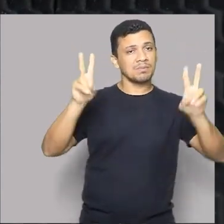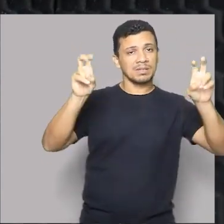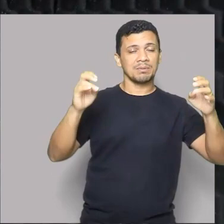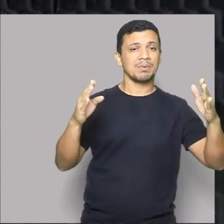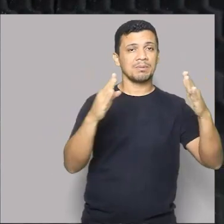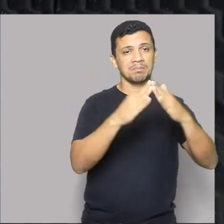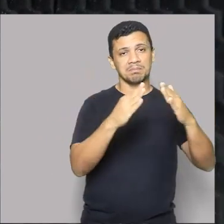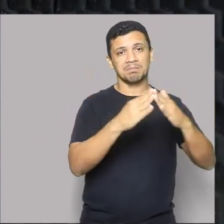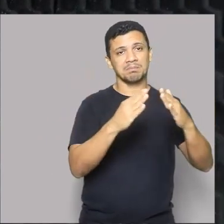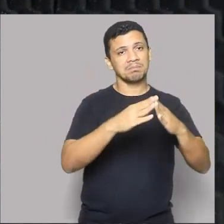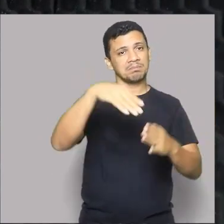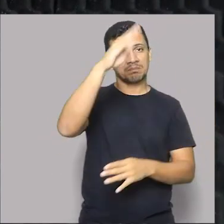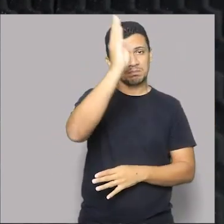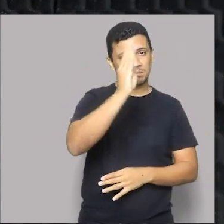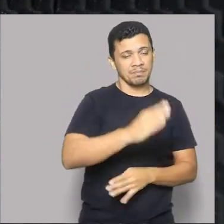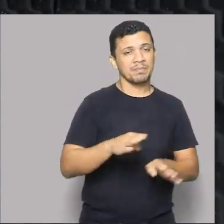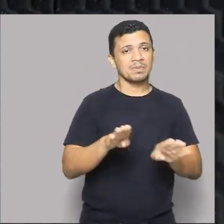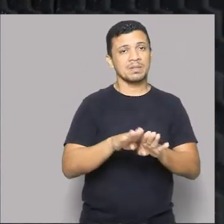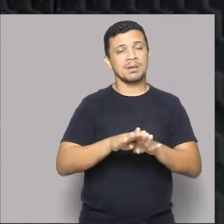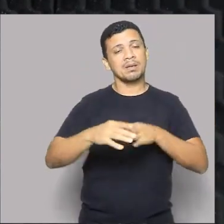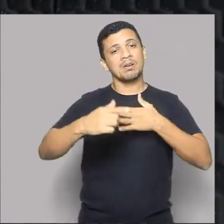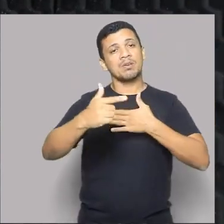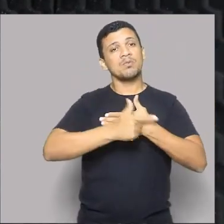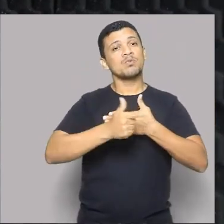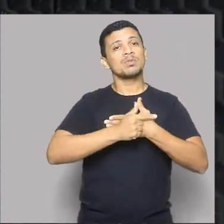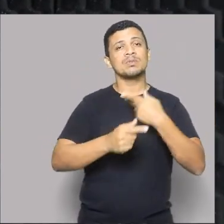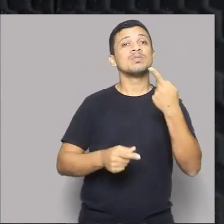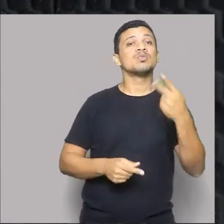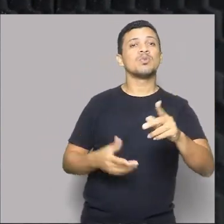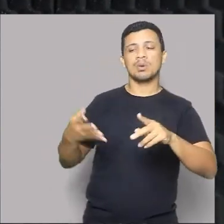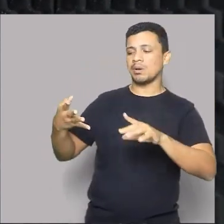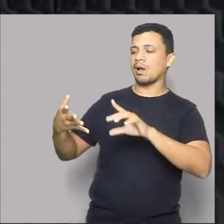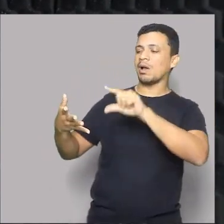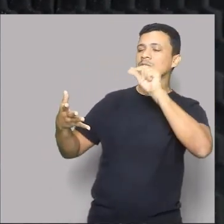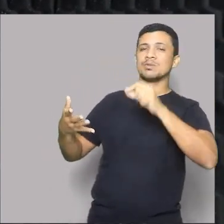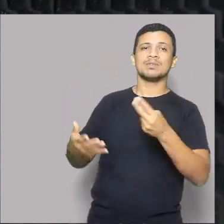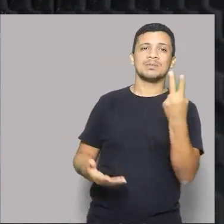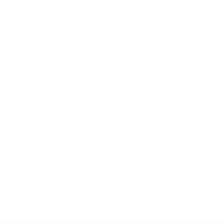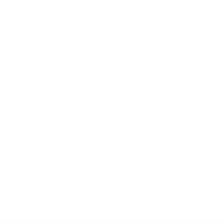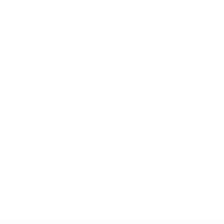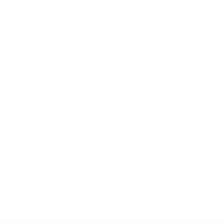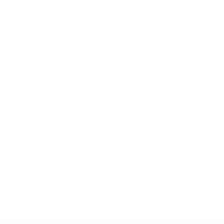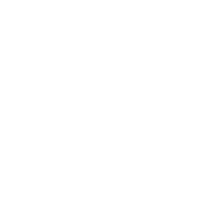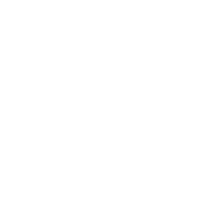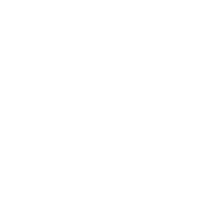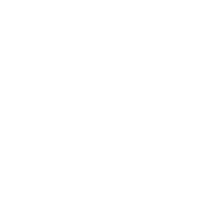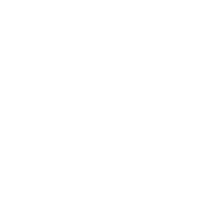habitação. E a sua função é escolher 2 e defendê-los muito bem.